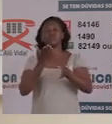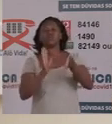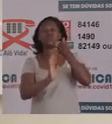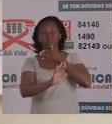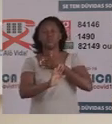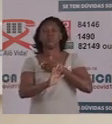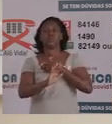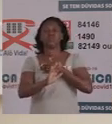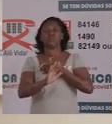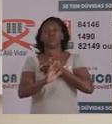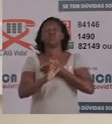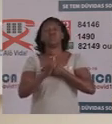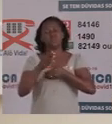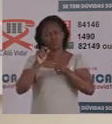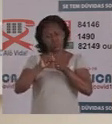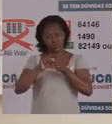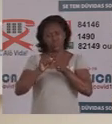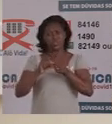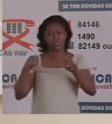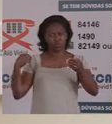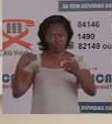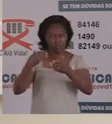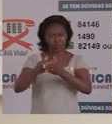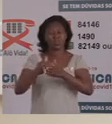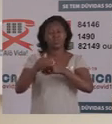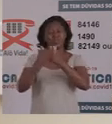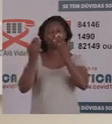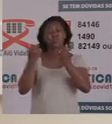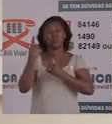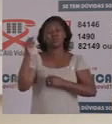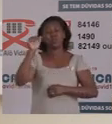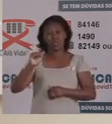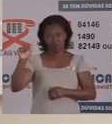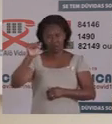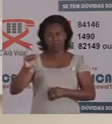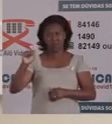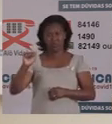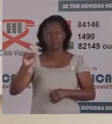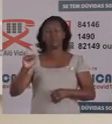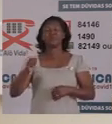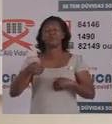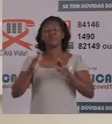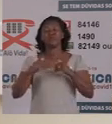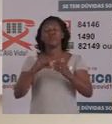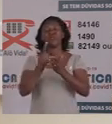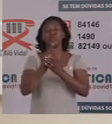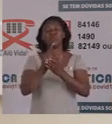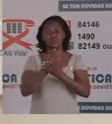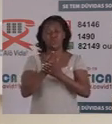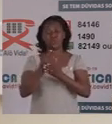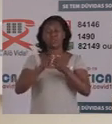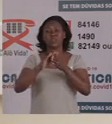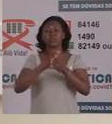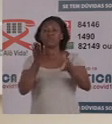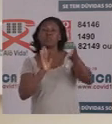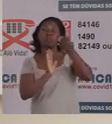que estão a ser implementadas desde o dia 1 de abril. É fundamental que estas medidas de prevenção, este